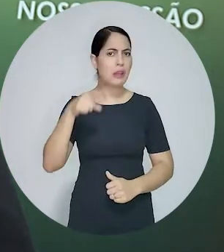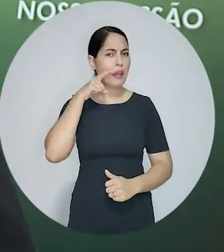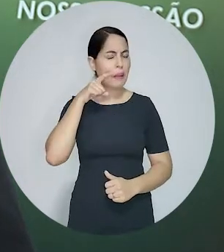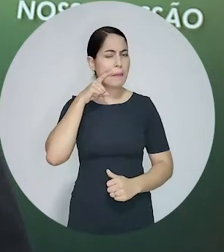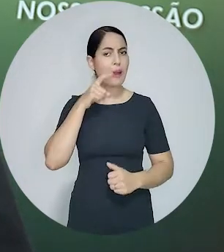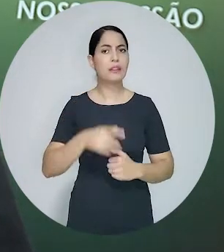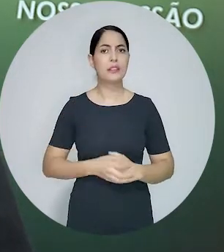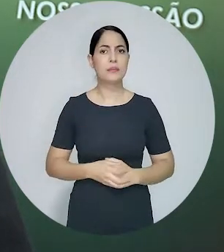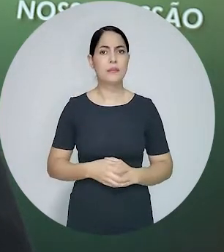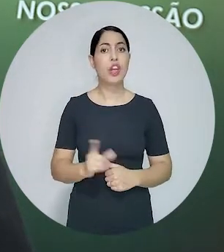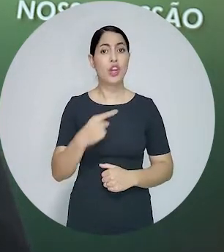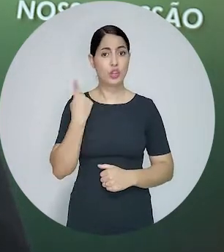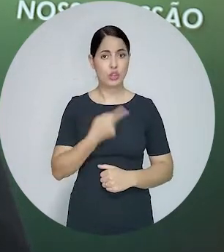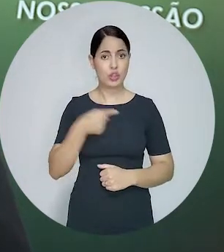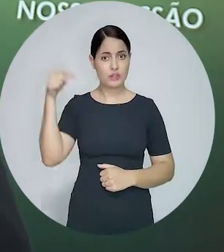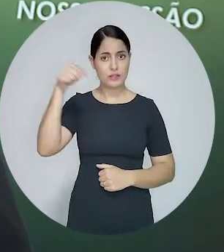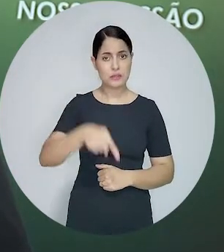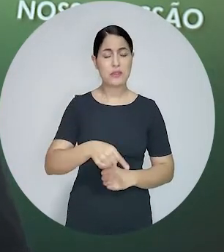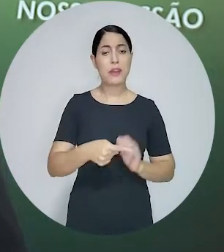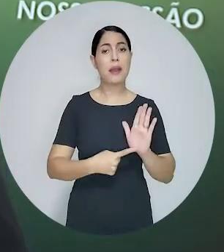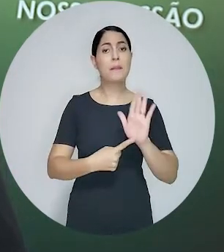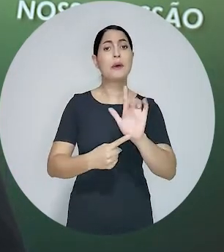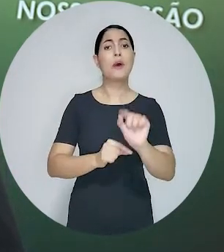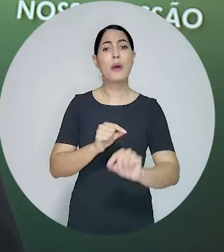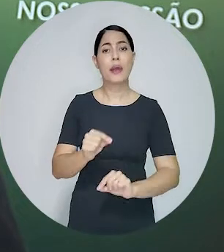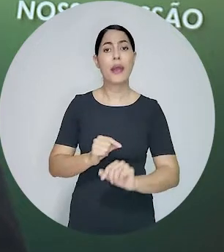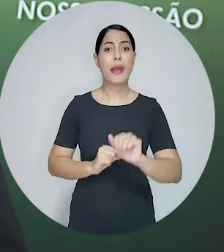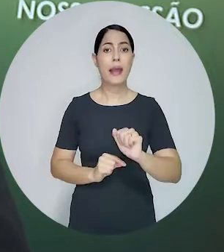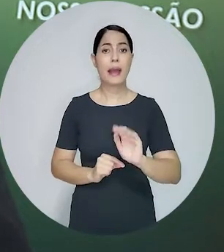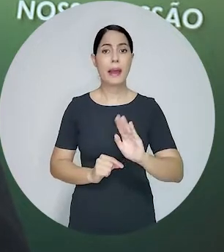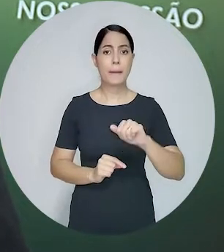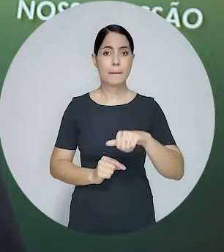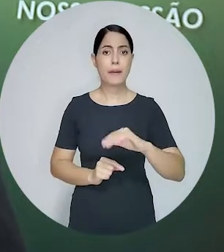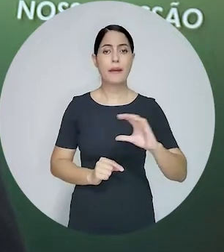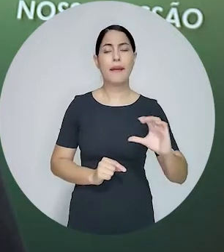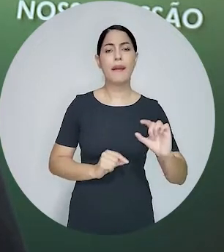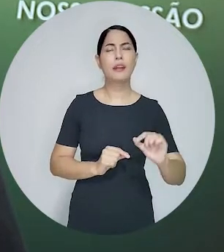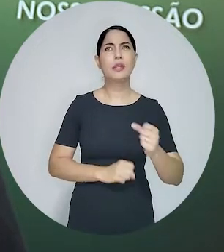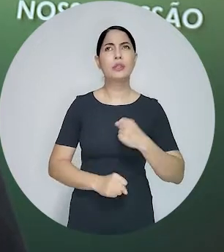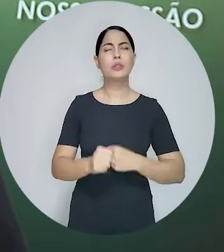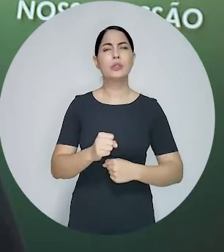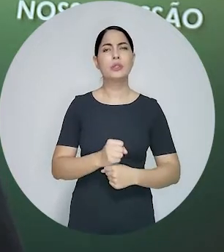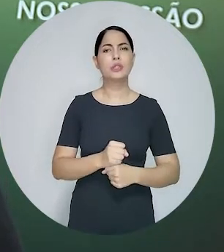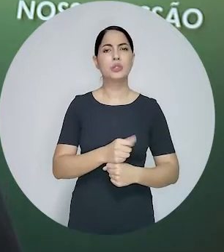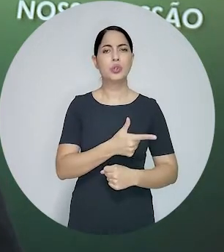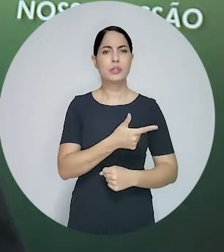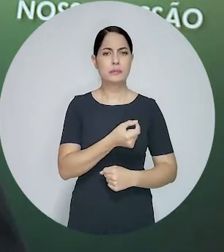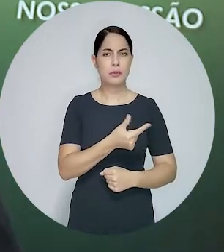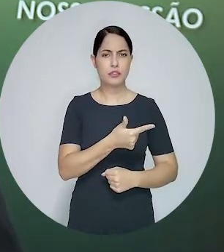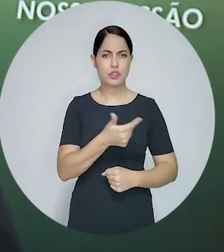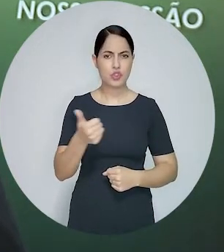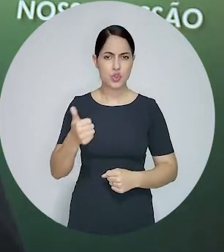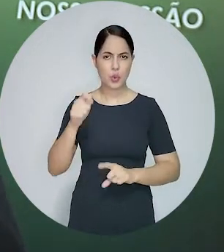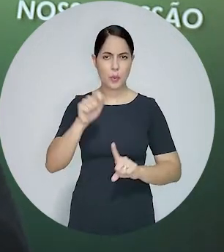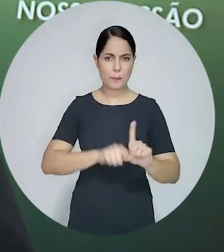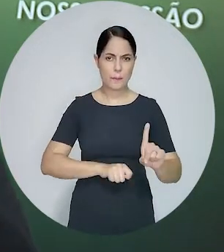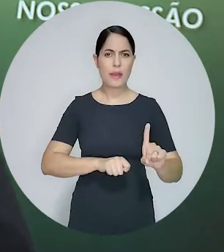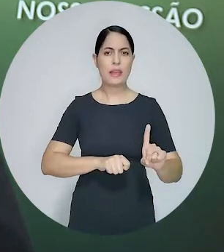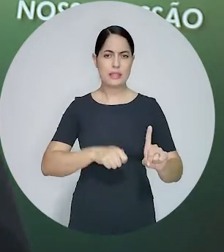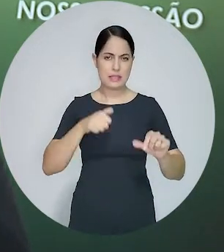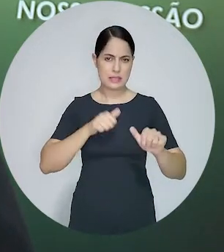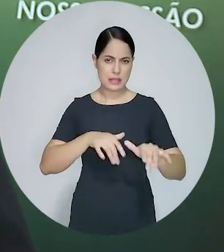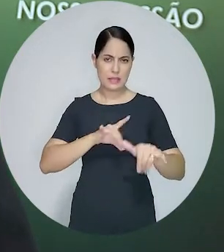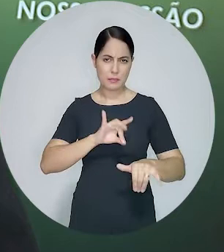de apresentarmos inicialmente a ABAN. A ABAN que foi criada, fundada em 7 de setembro de 2021,